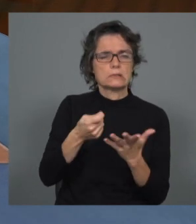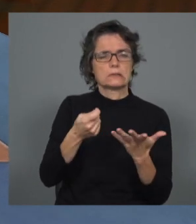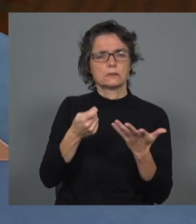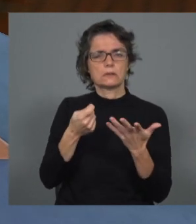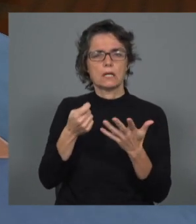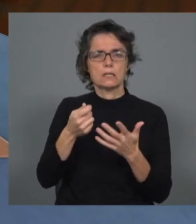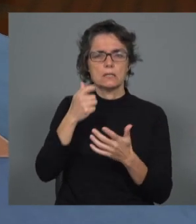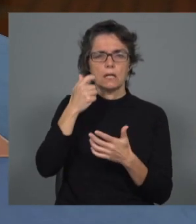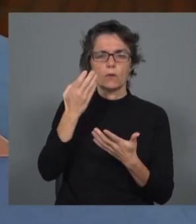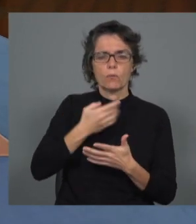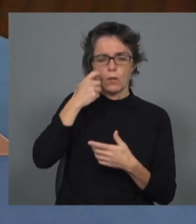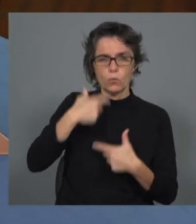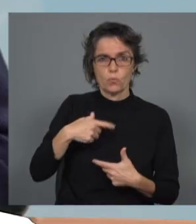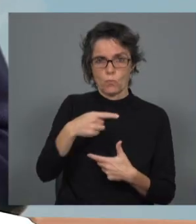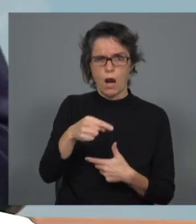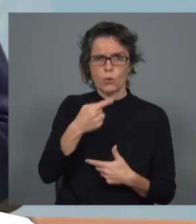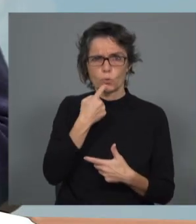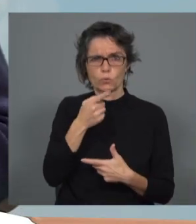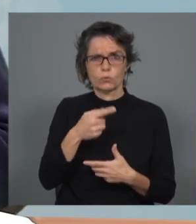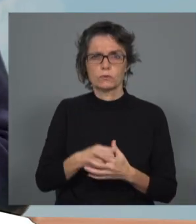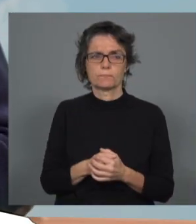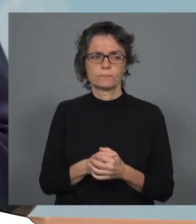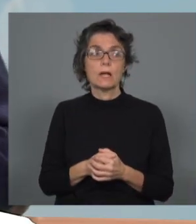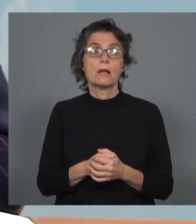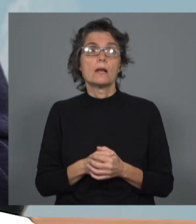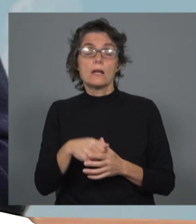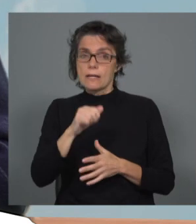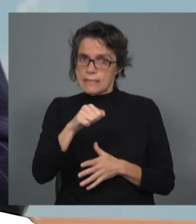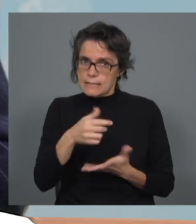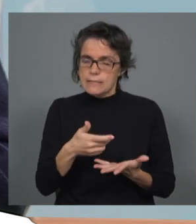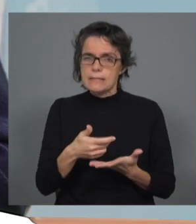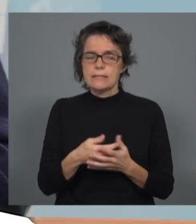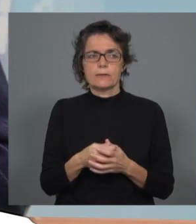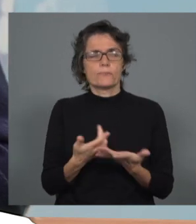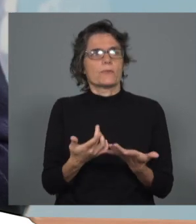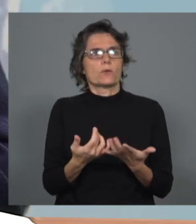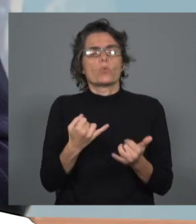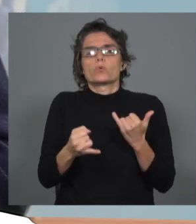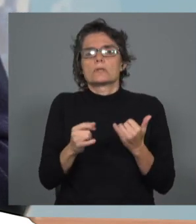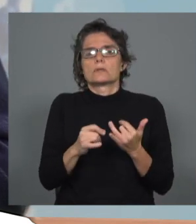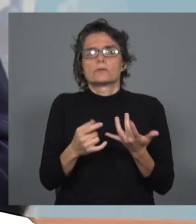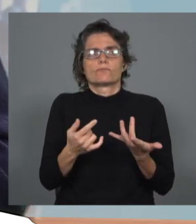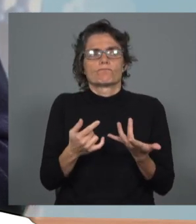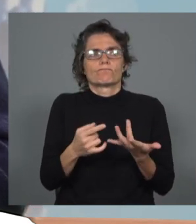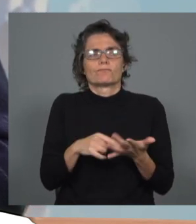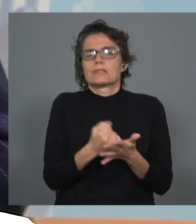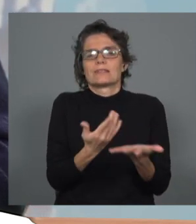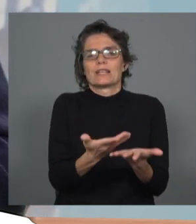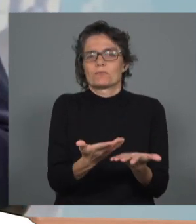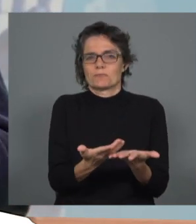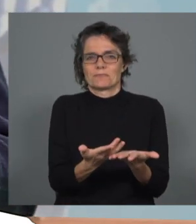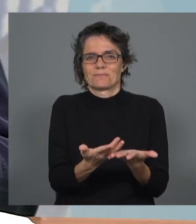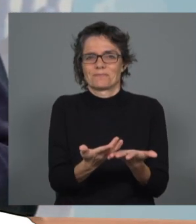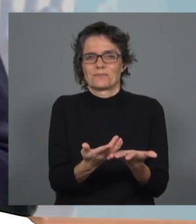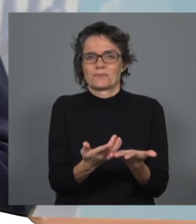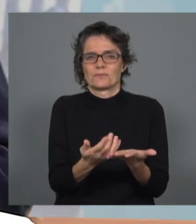missionários. Sim, mas há sempre este elemento de risco. Obviamente que nós somos